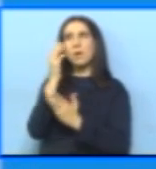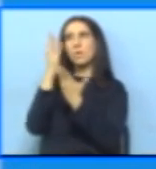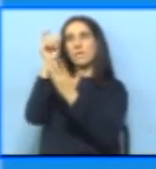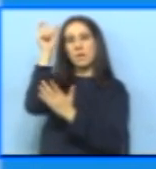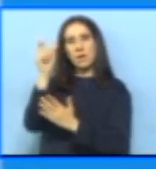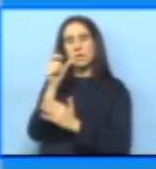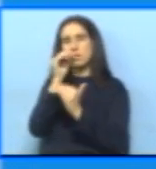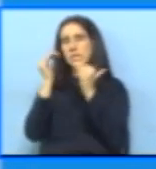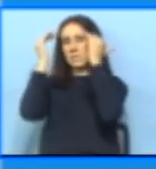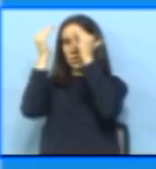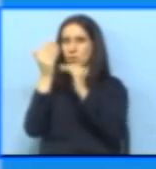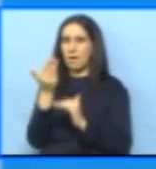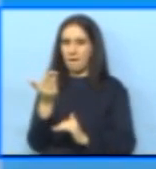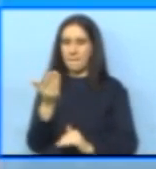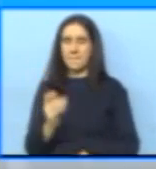nos céus.